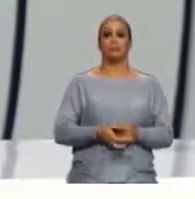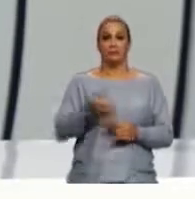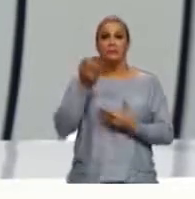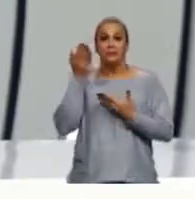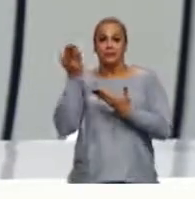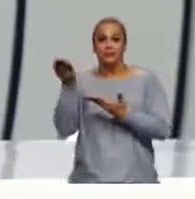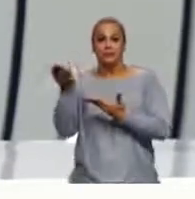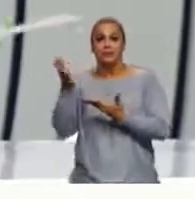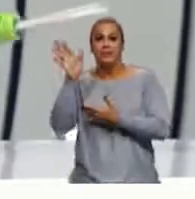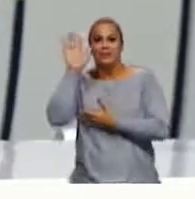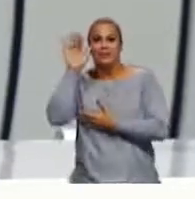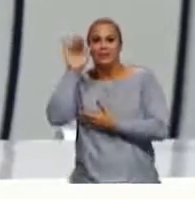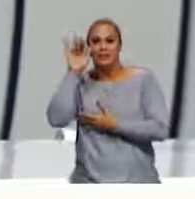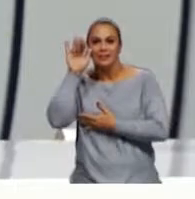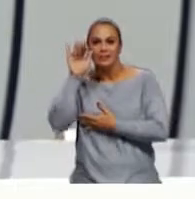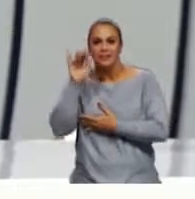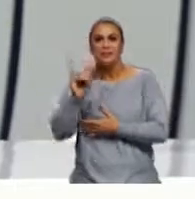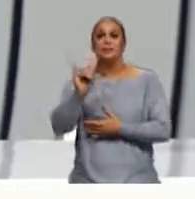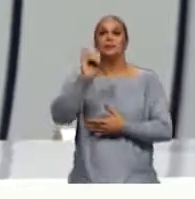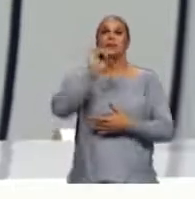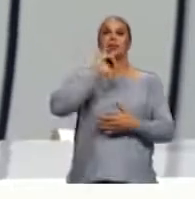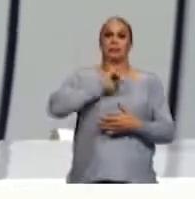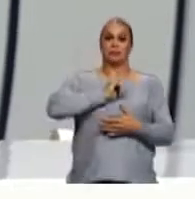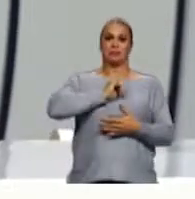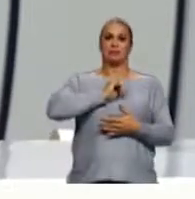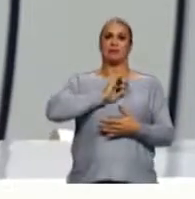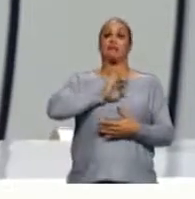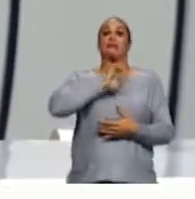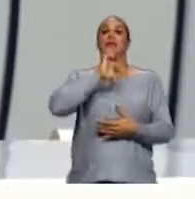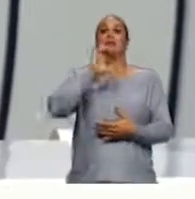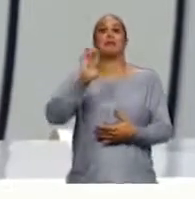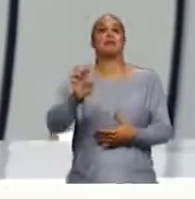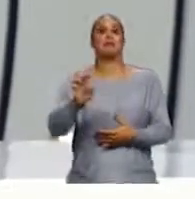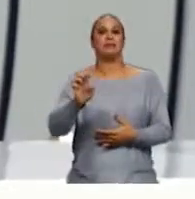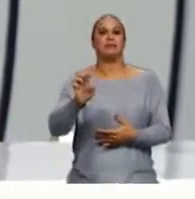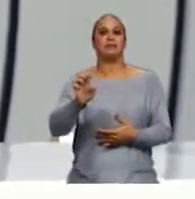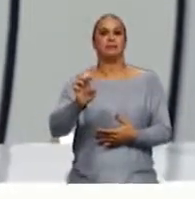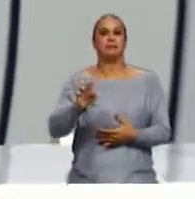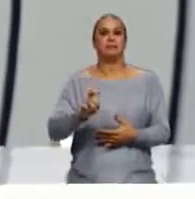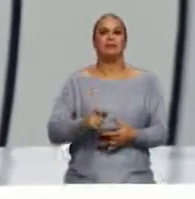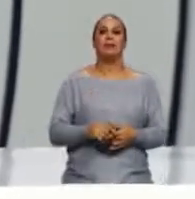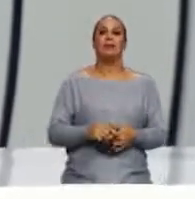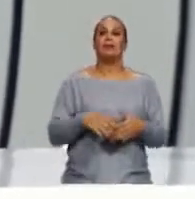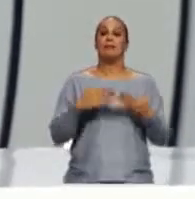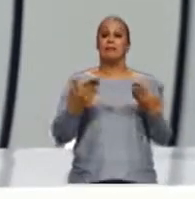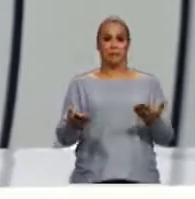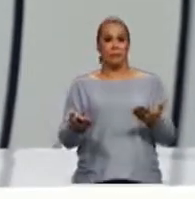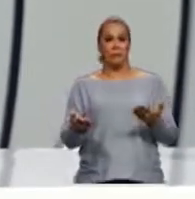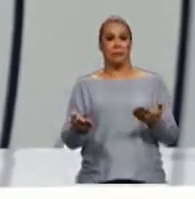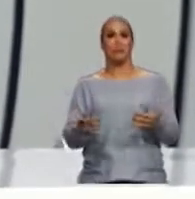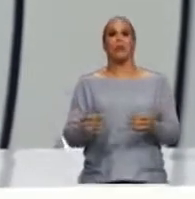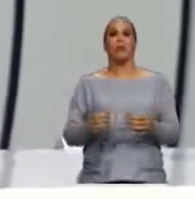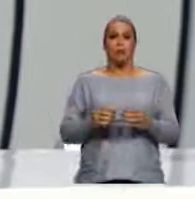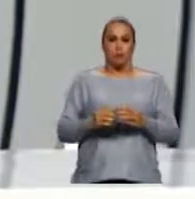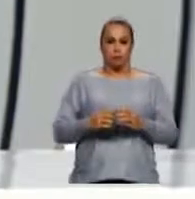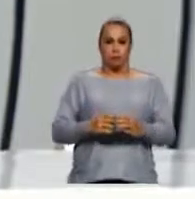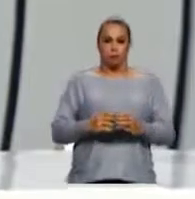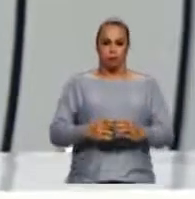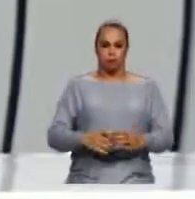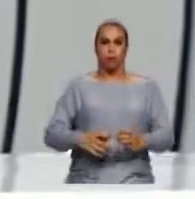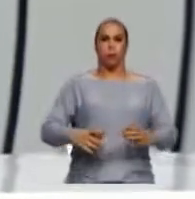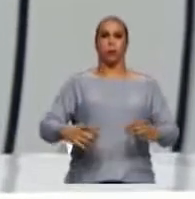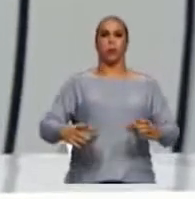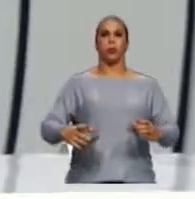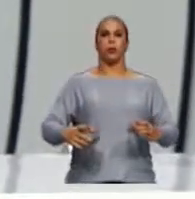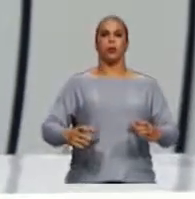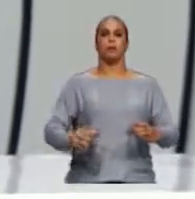Então, inspiração e expiração. Quando você viu que o diafragma ele distende, é porque